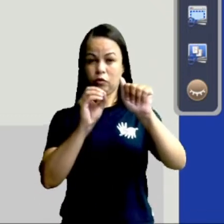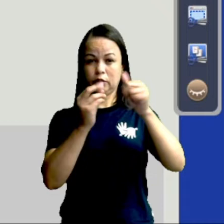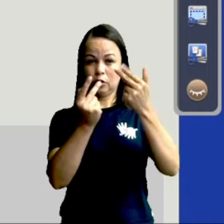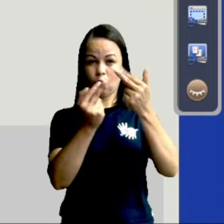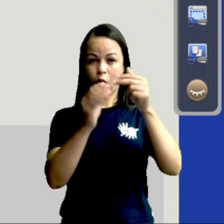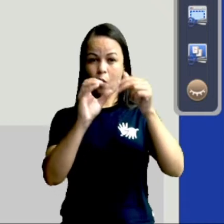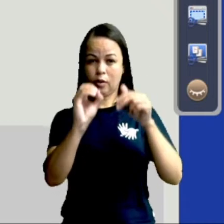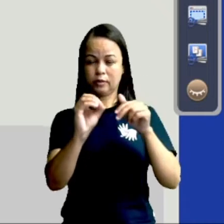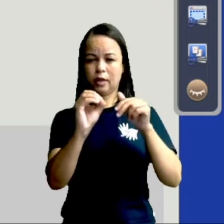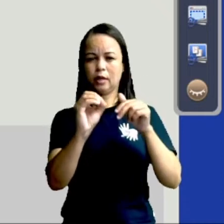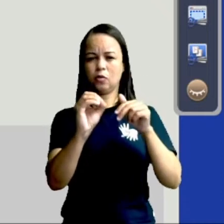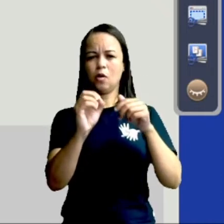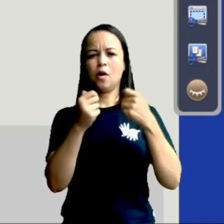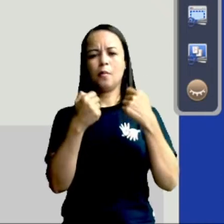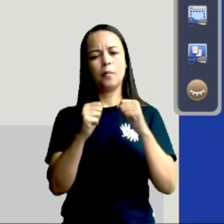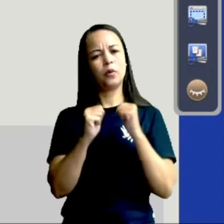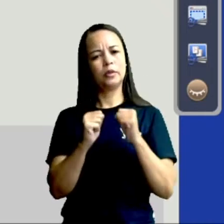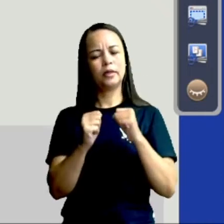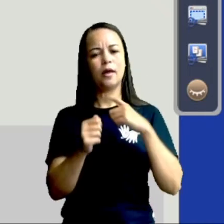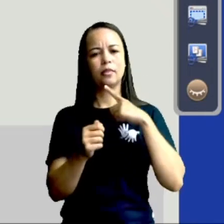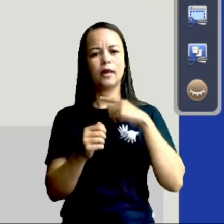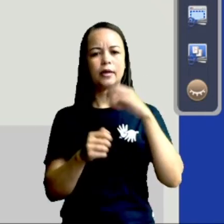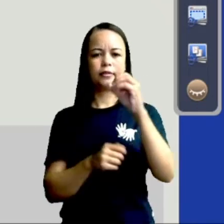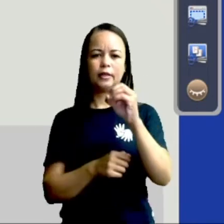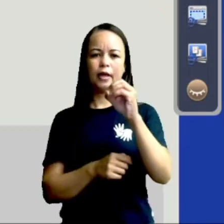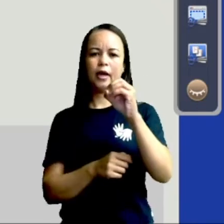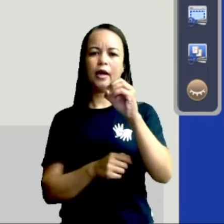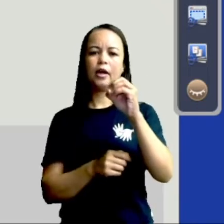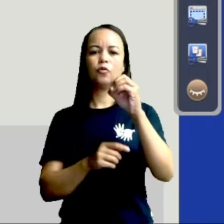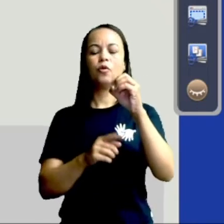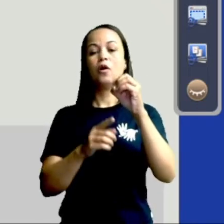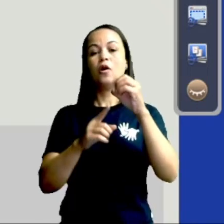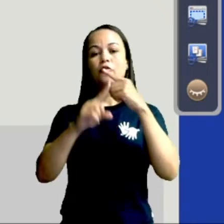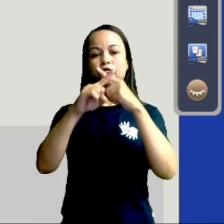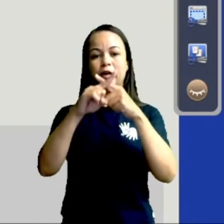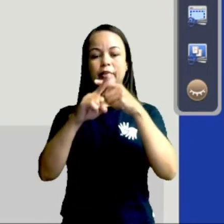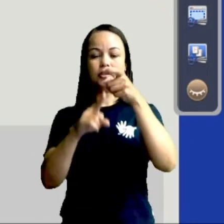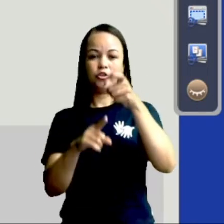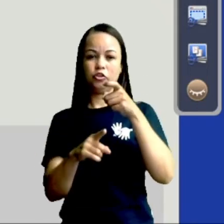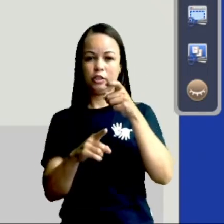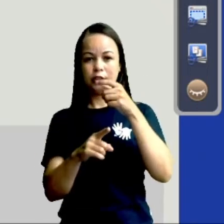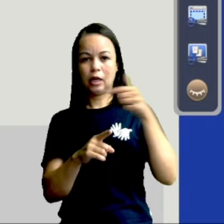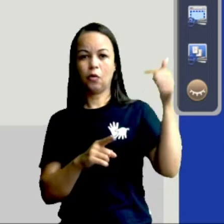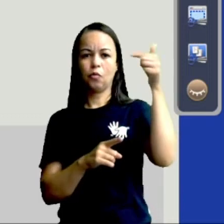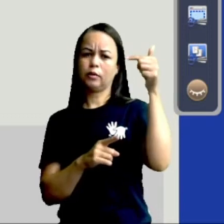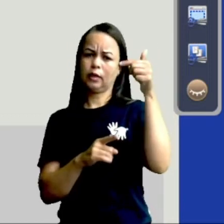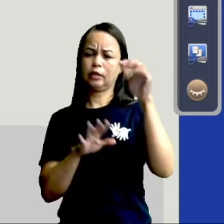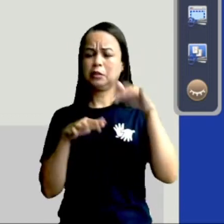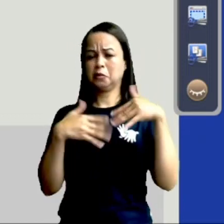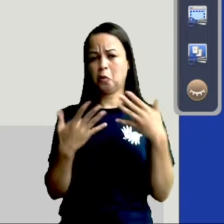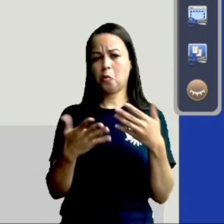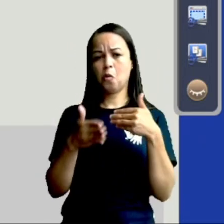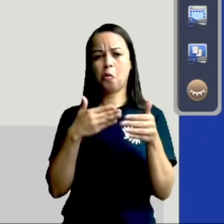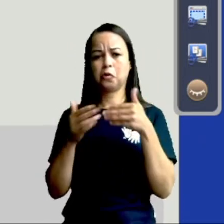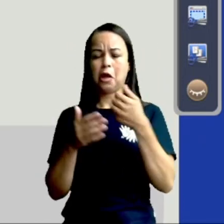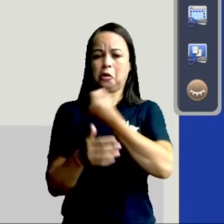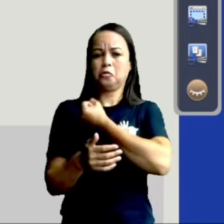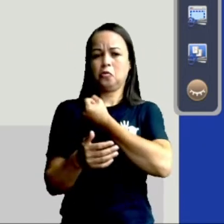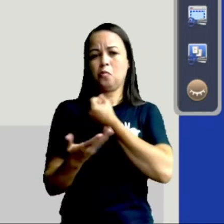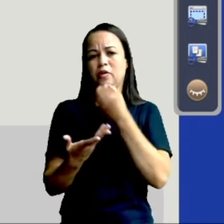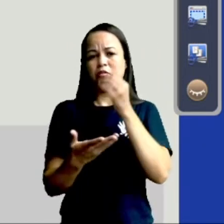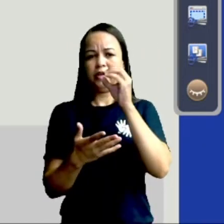gente teria aqui 0 vezes x ao quadrado? E qualquer número vezes zero dá zero. Ou seja, essa parcela em x ao